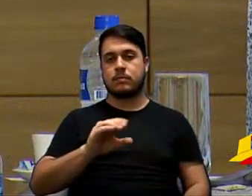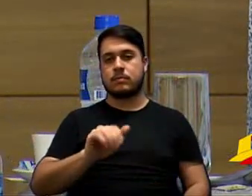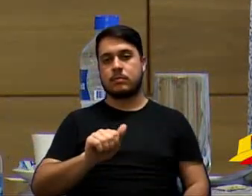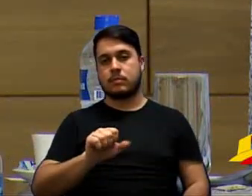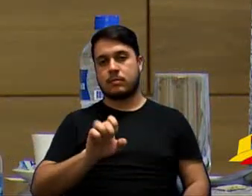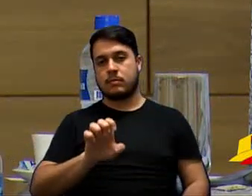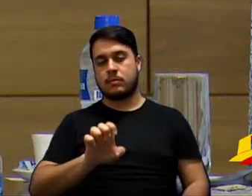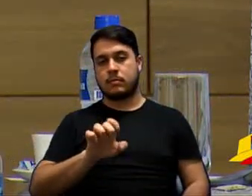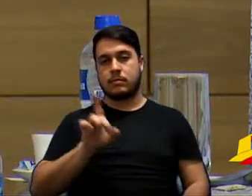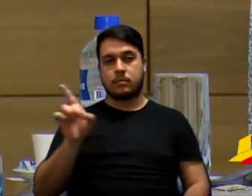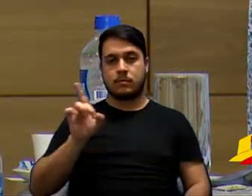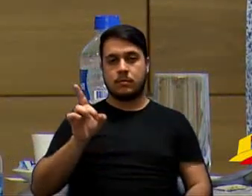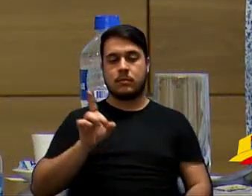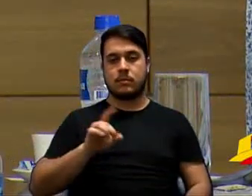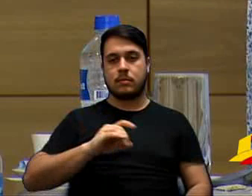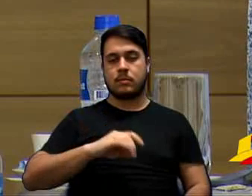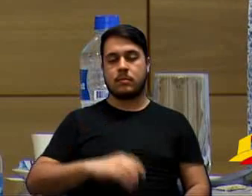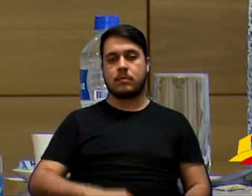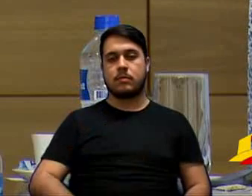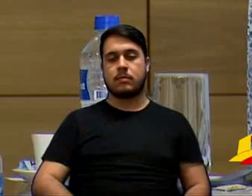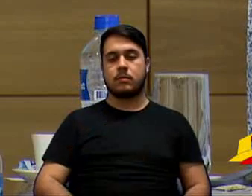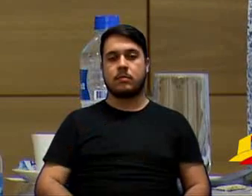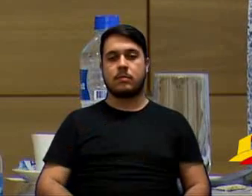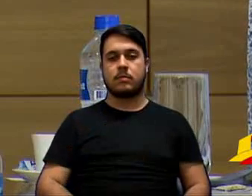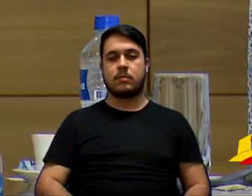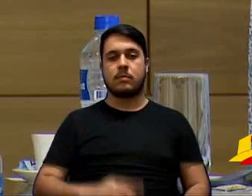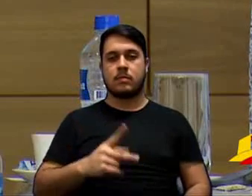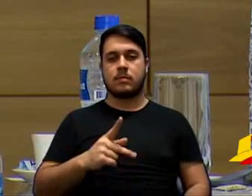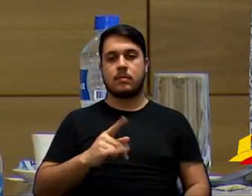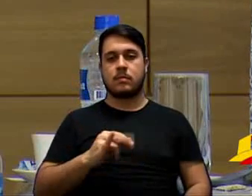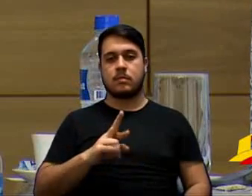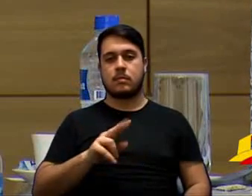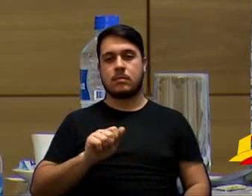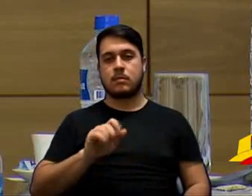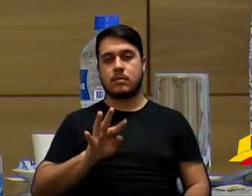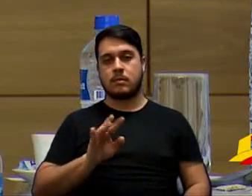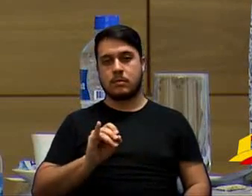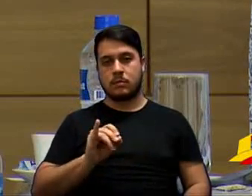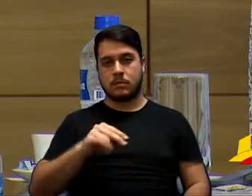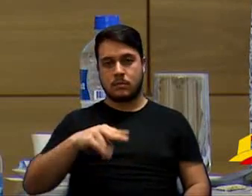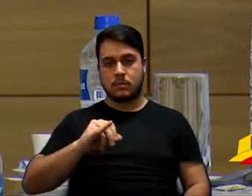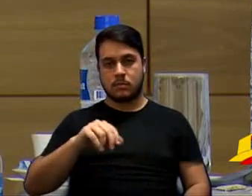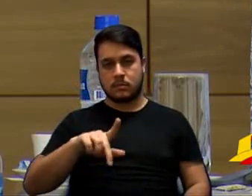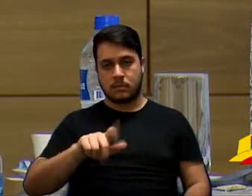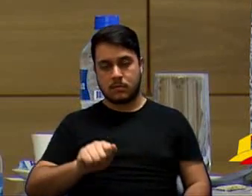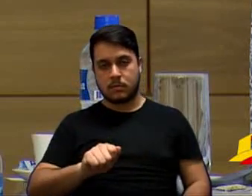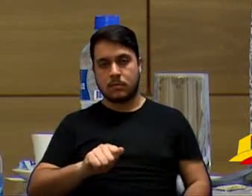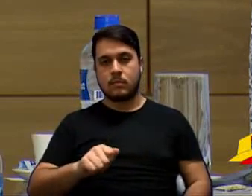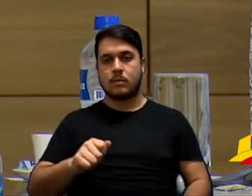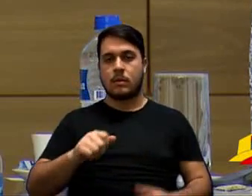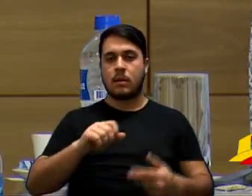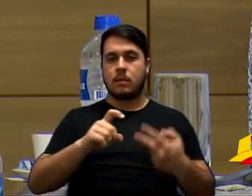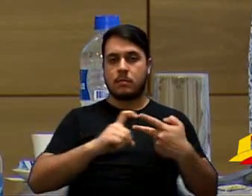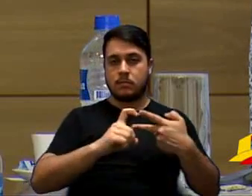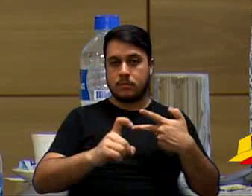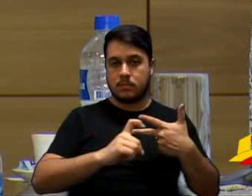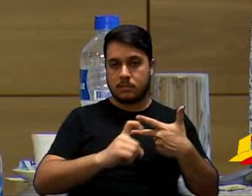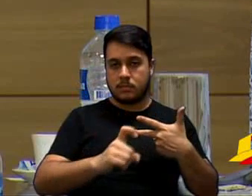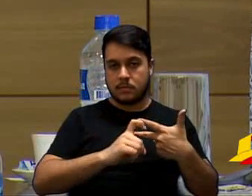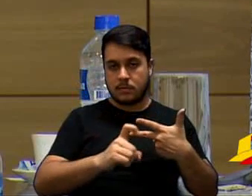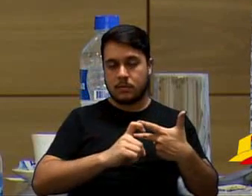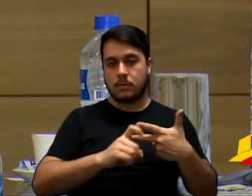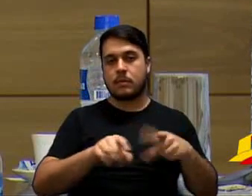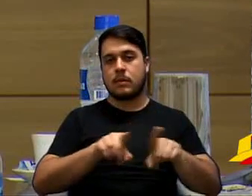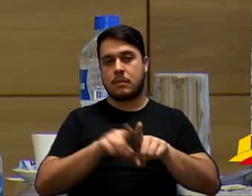ali no jardim piratininga desse córrego que desce trabalhado junto com o poder público municipal com o executivo é